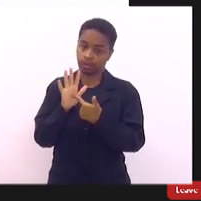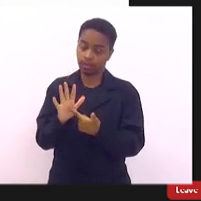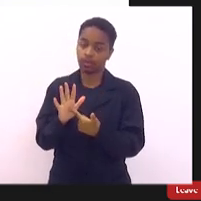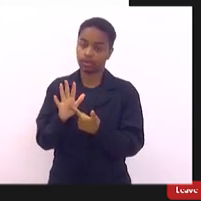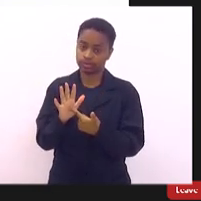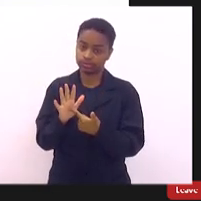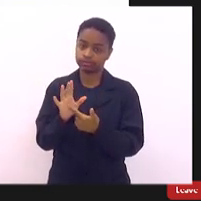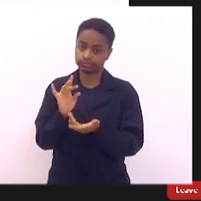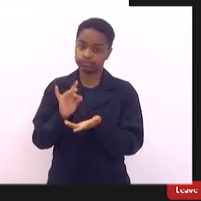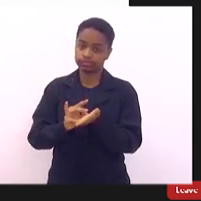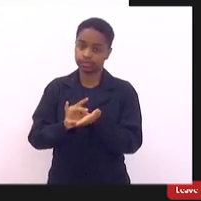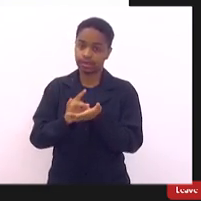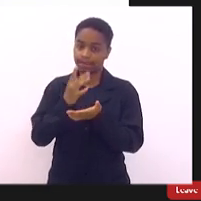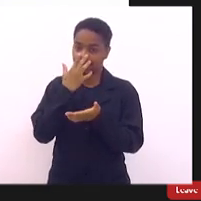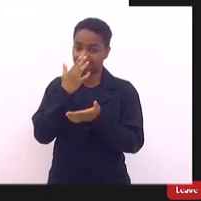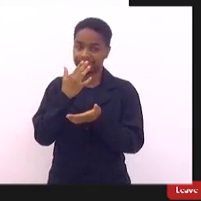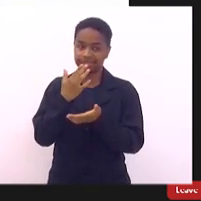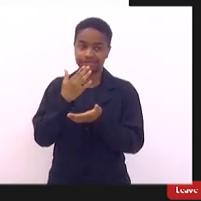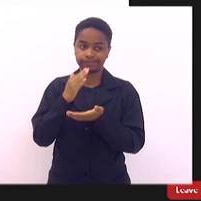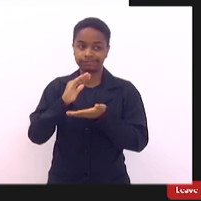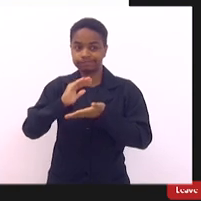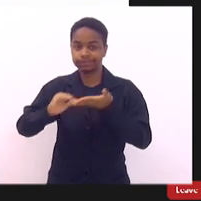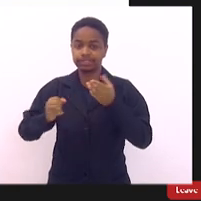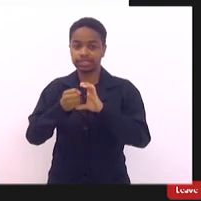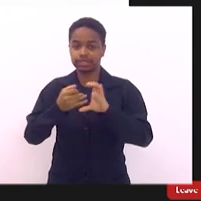de desumanização.